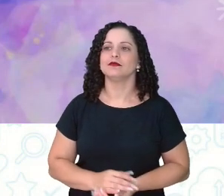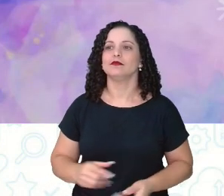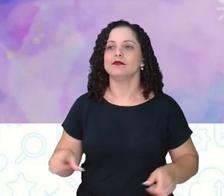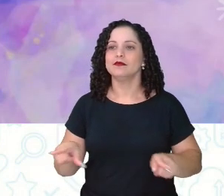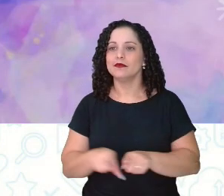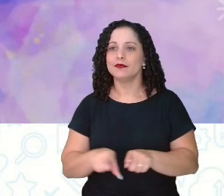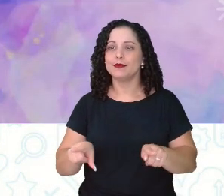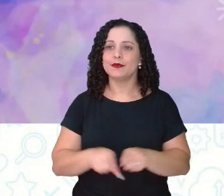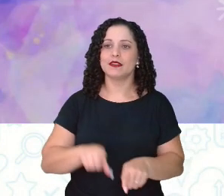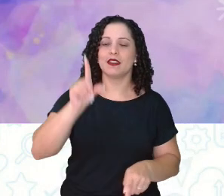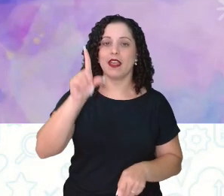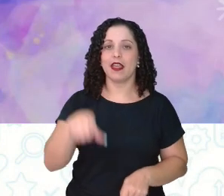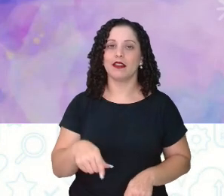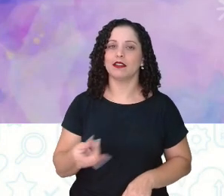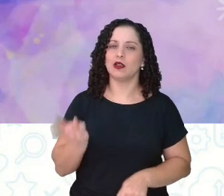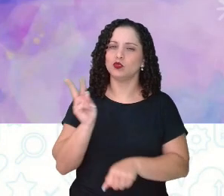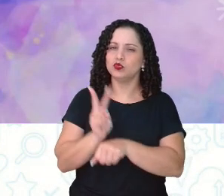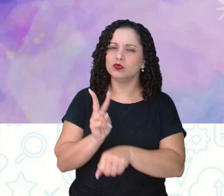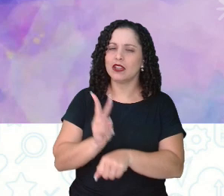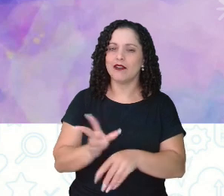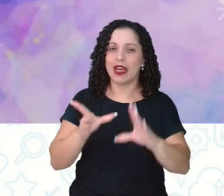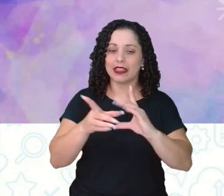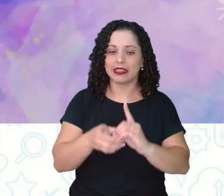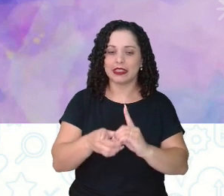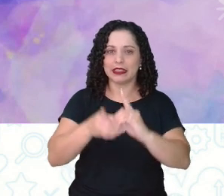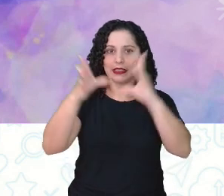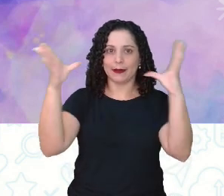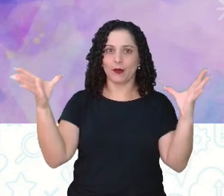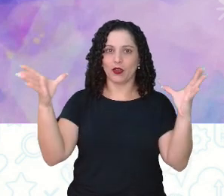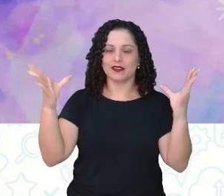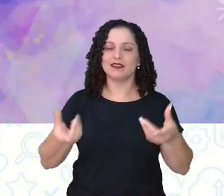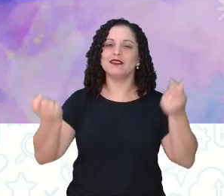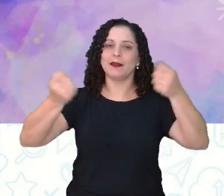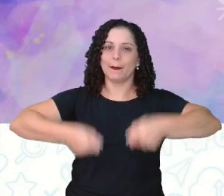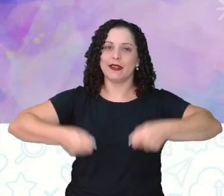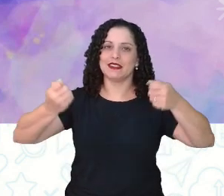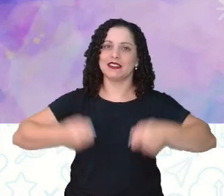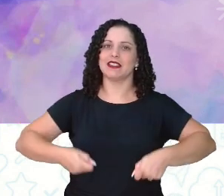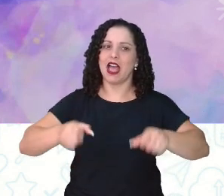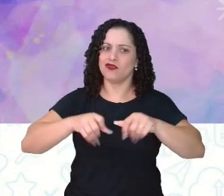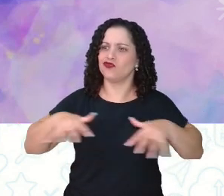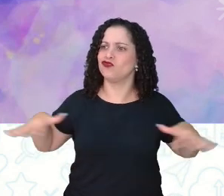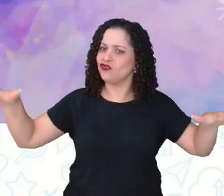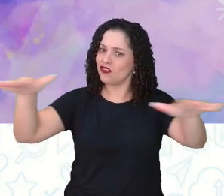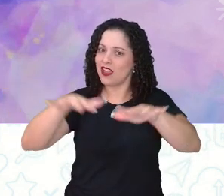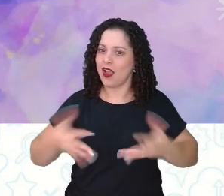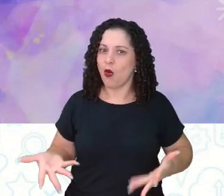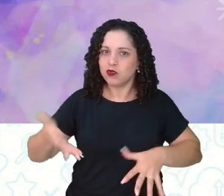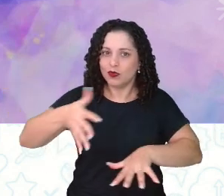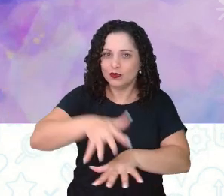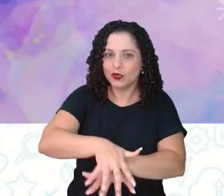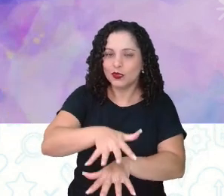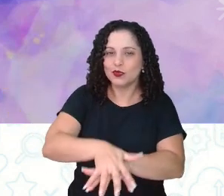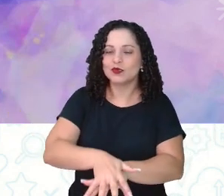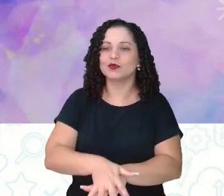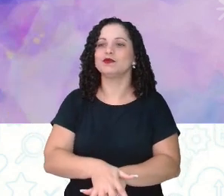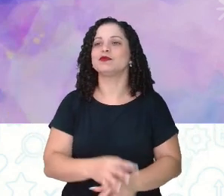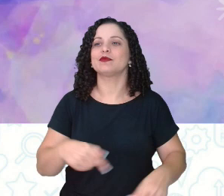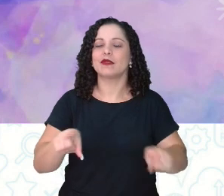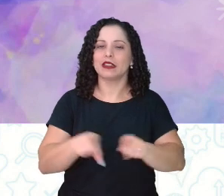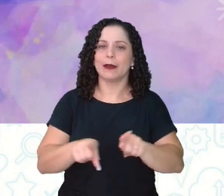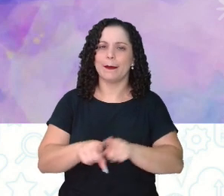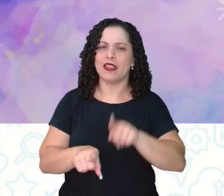defendia a democracia, olha aí, para ter democracia a gente precisa incluir todos e todas. Defendia a abolição